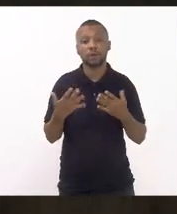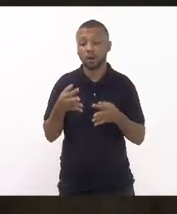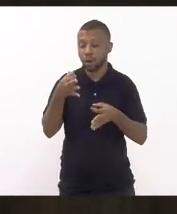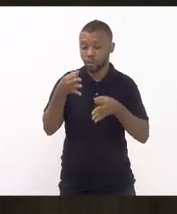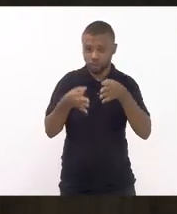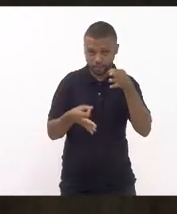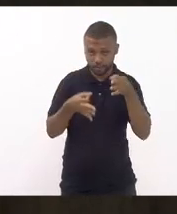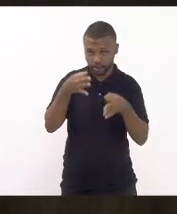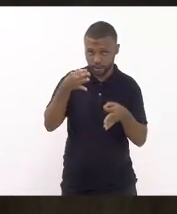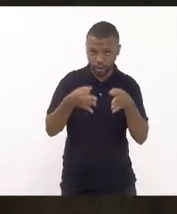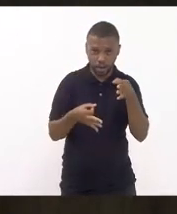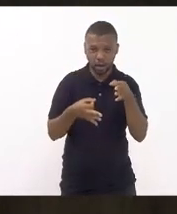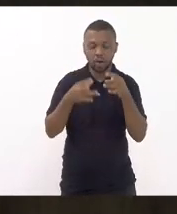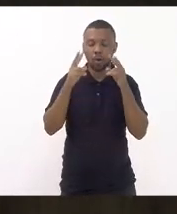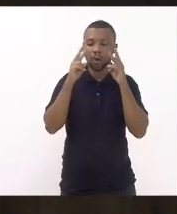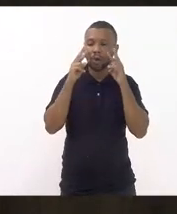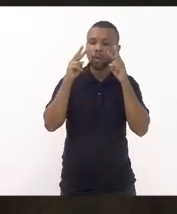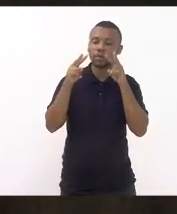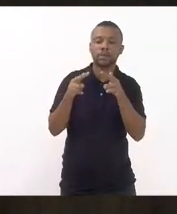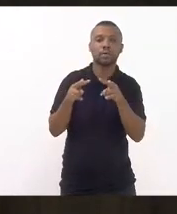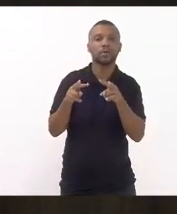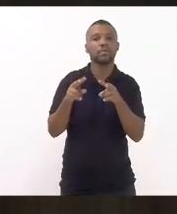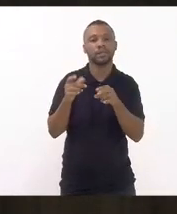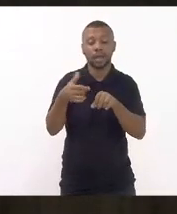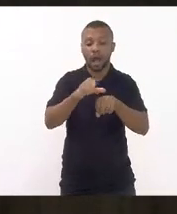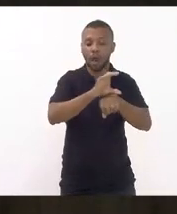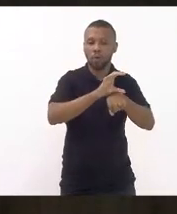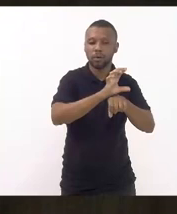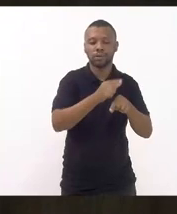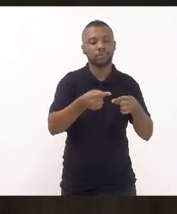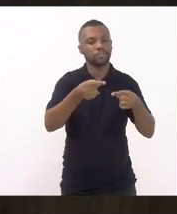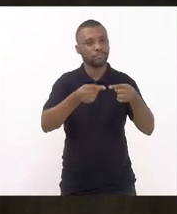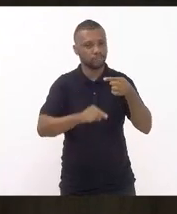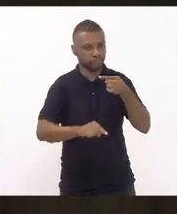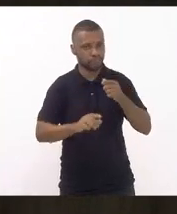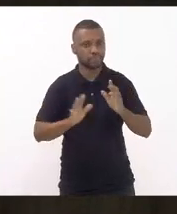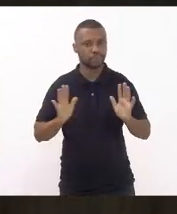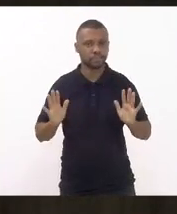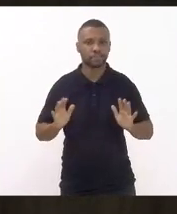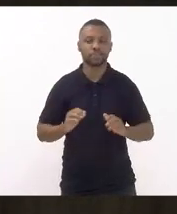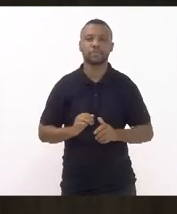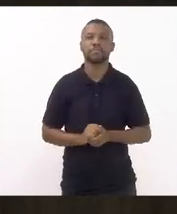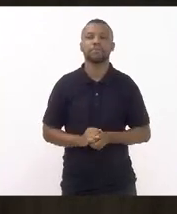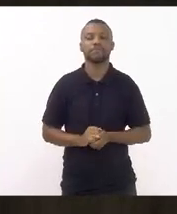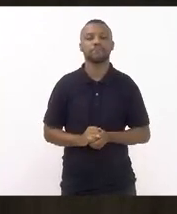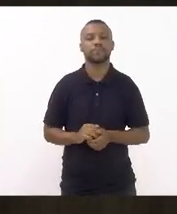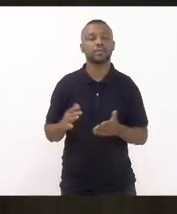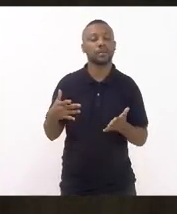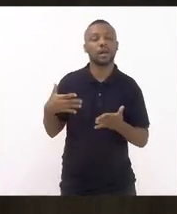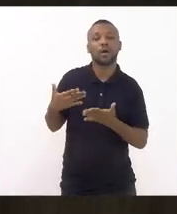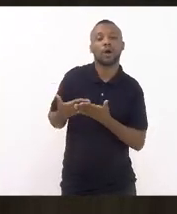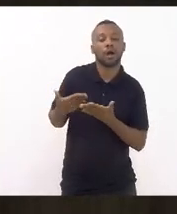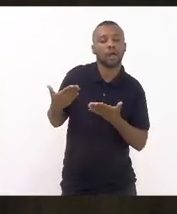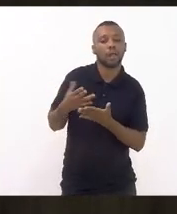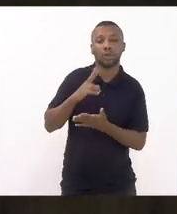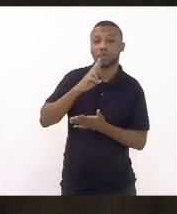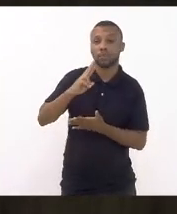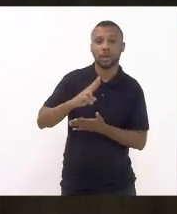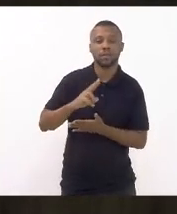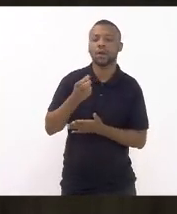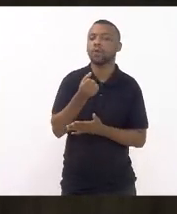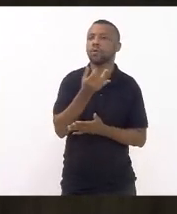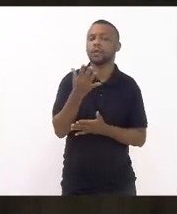Justiça reconheceu a inconstitucionalidade. E está aí o resultado. Quantas